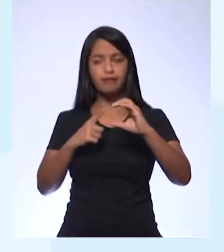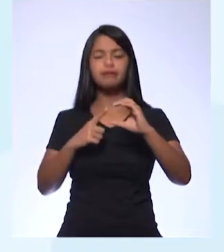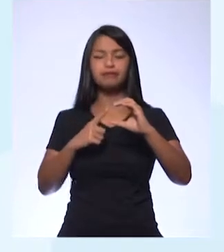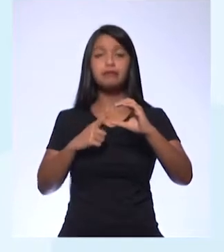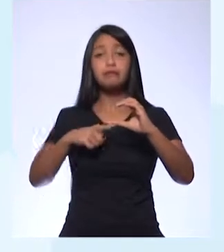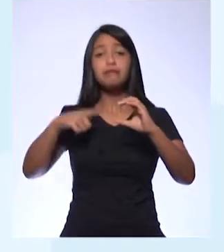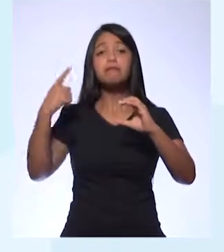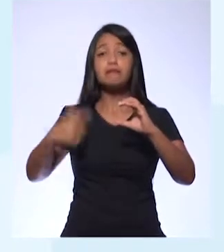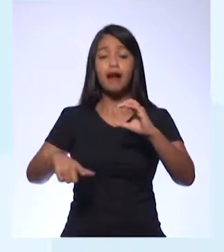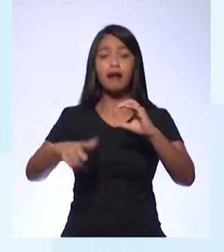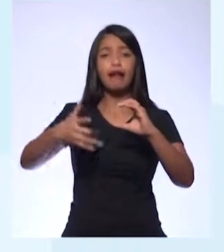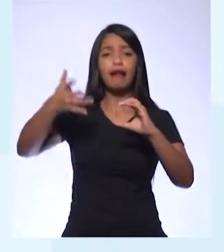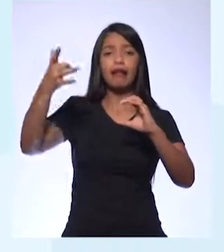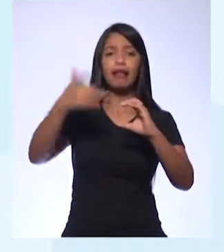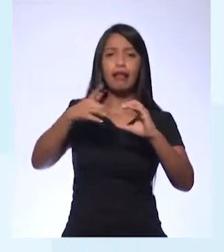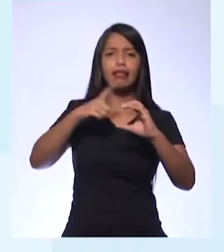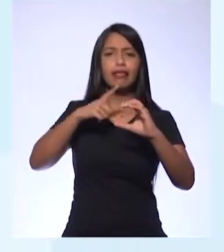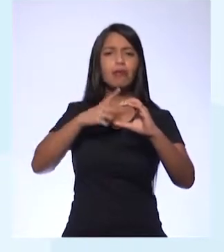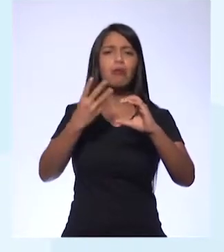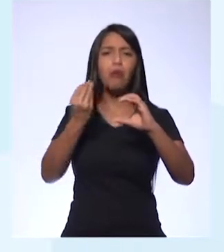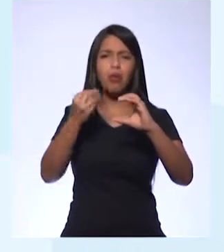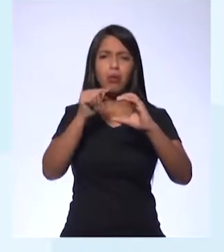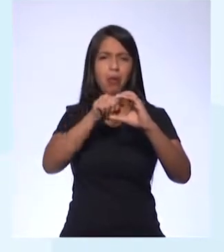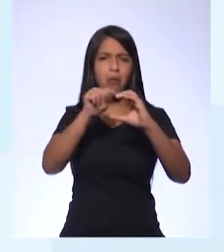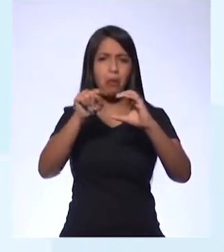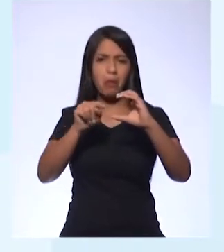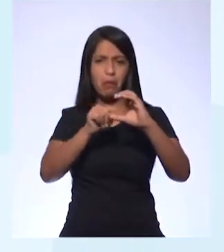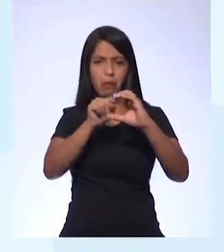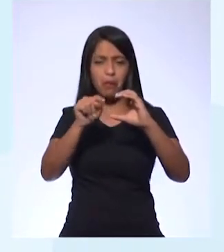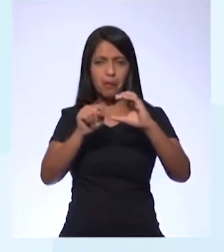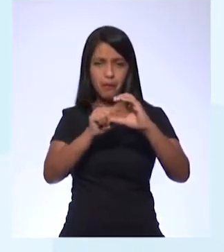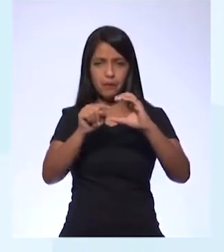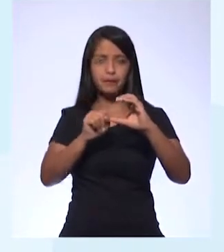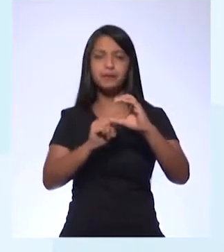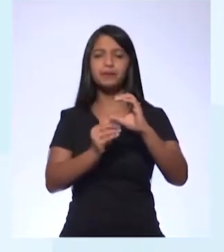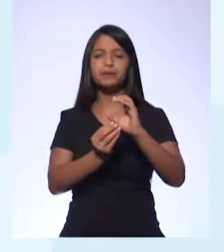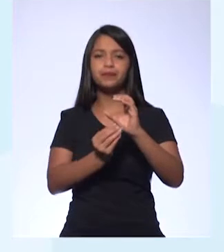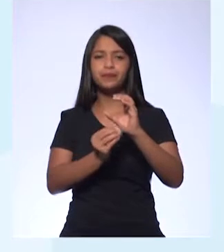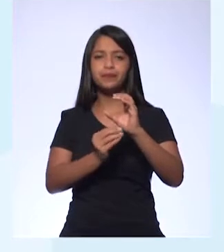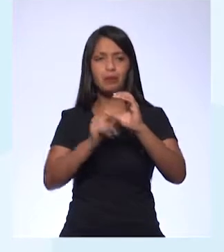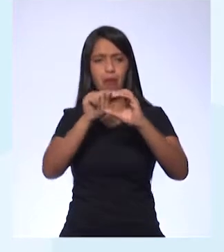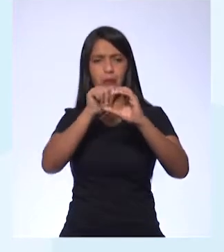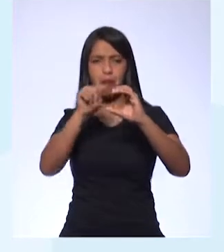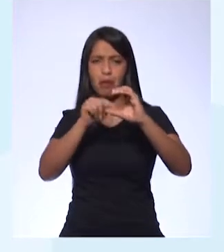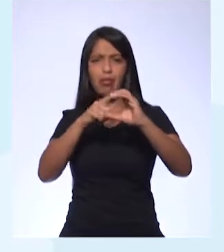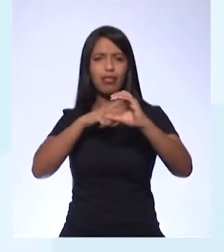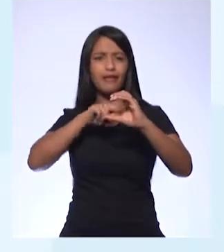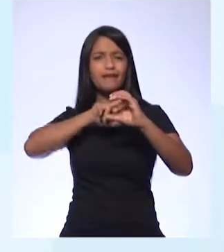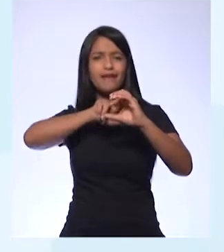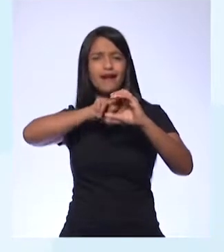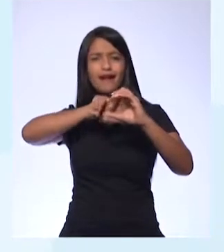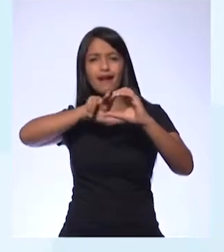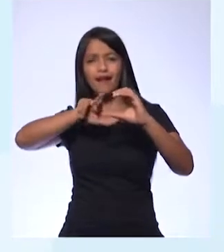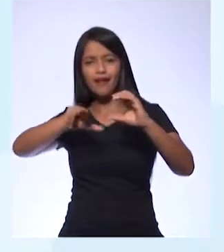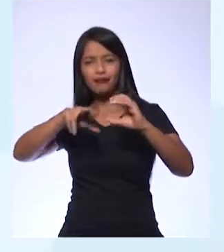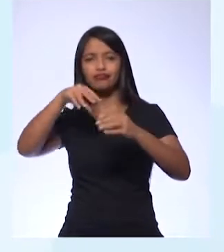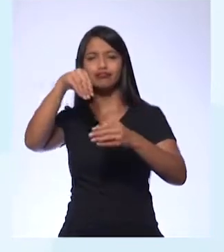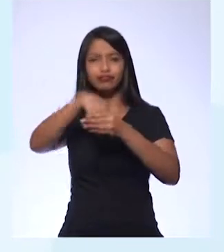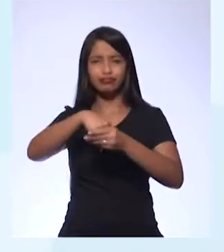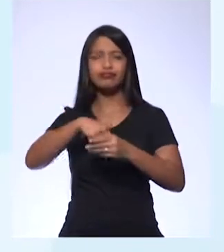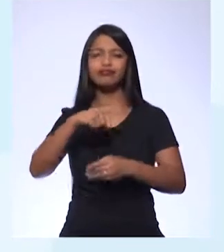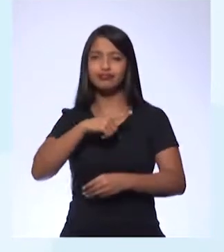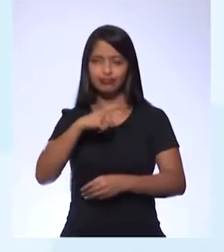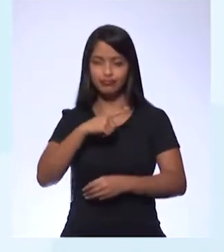essas outras organelas aí mais complexas. Organela seria meio que diminutivo de órgão. Então ele já tem várias estruturas